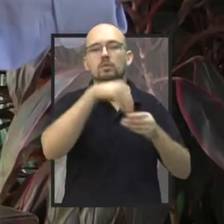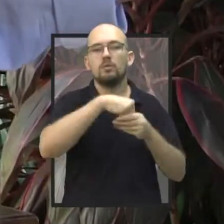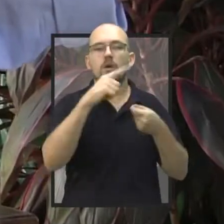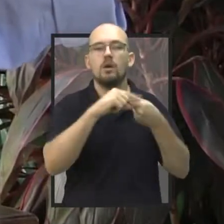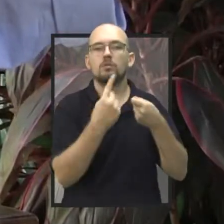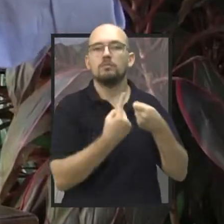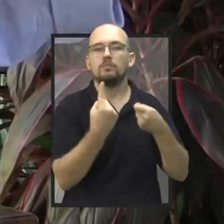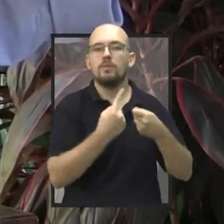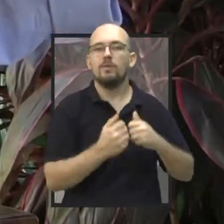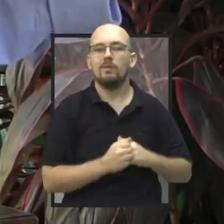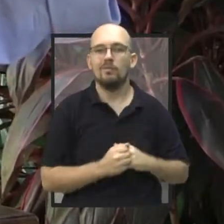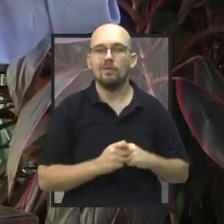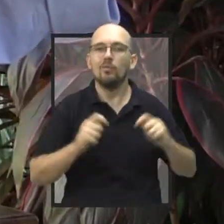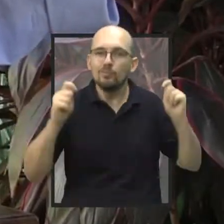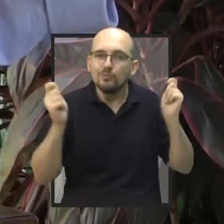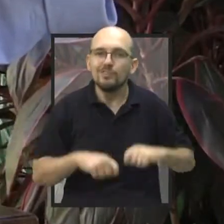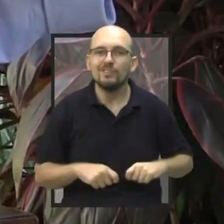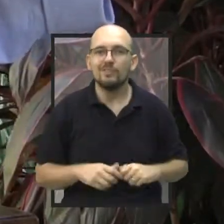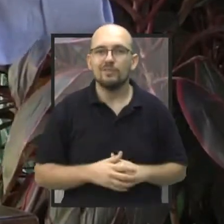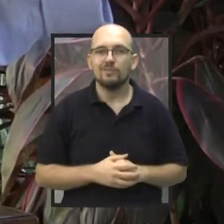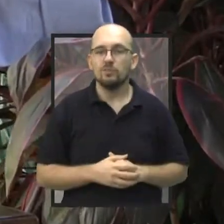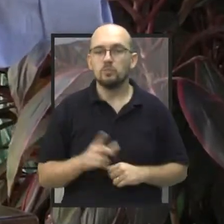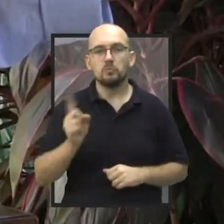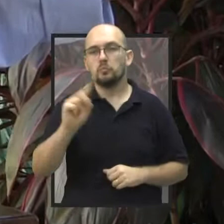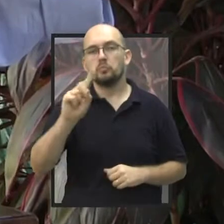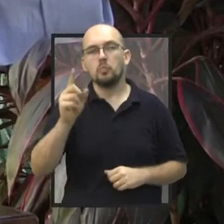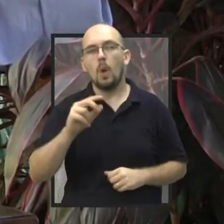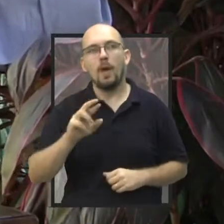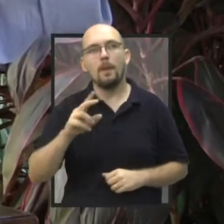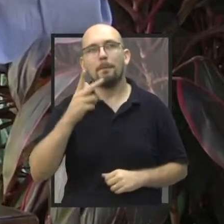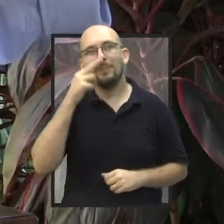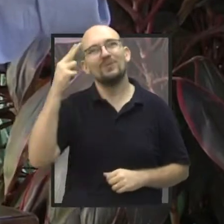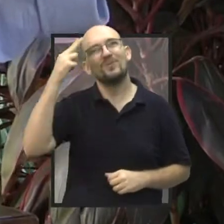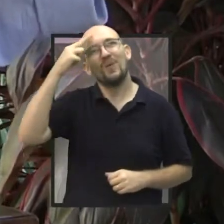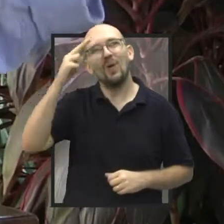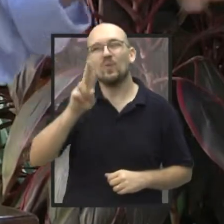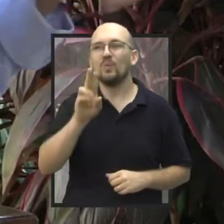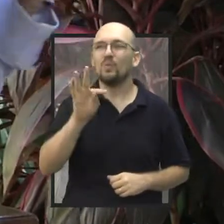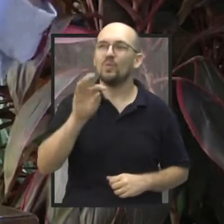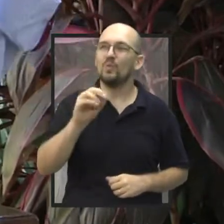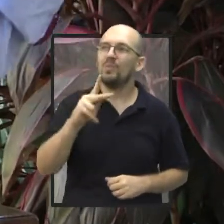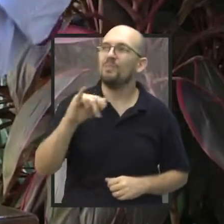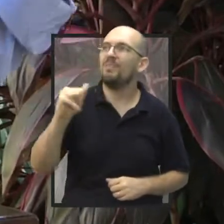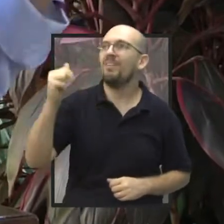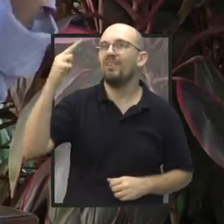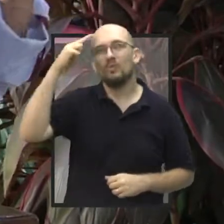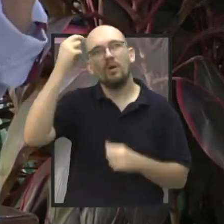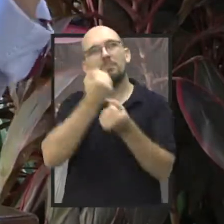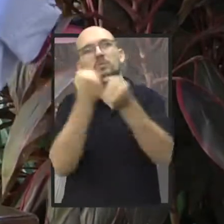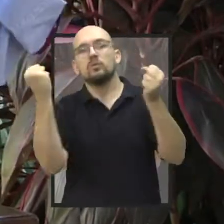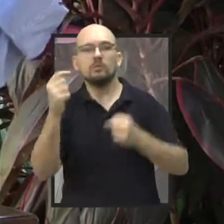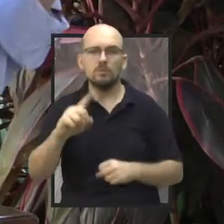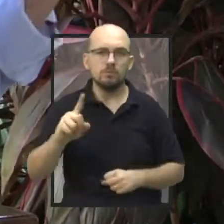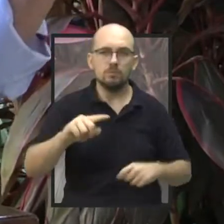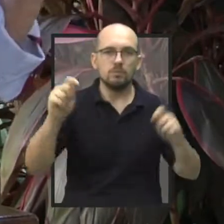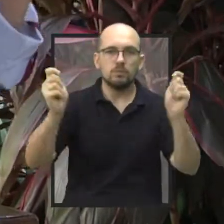1º. A possibilidade. Eu não estou falando em utopia, em sonho de